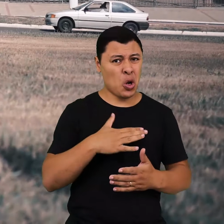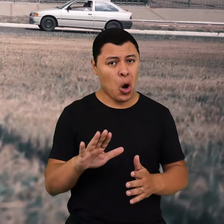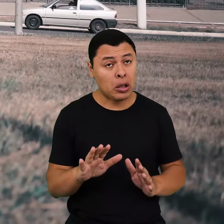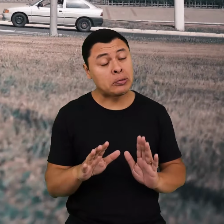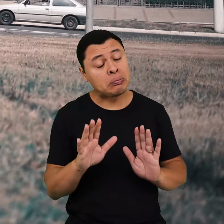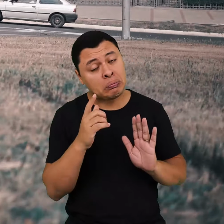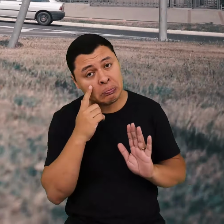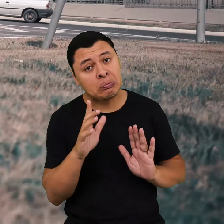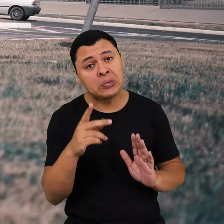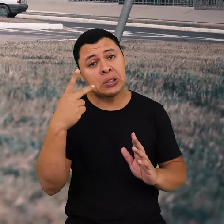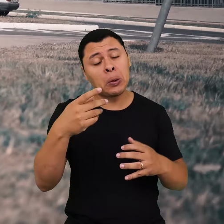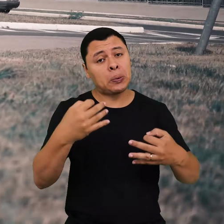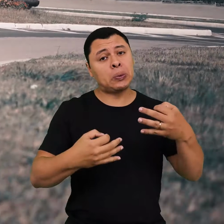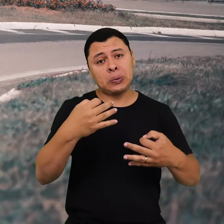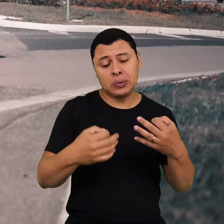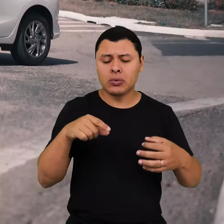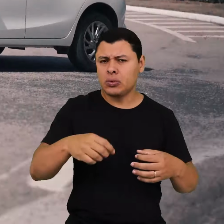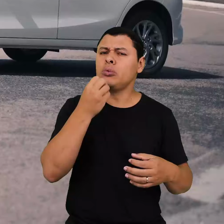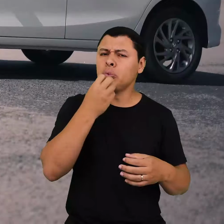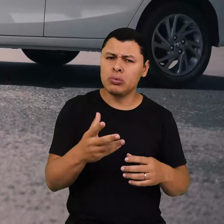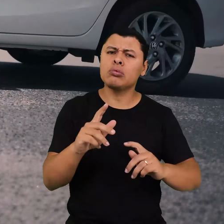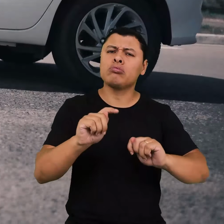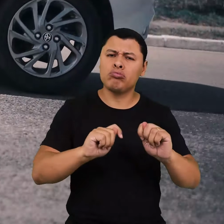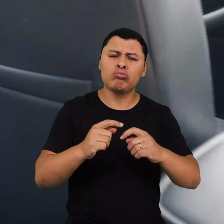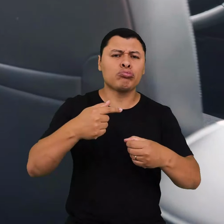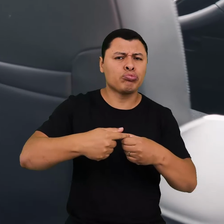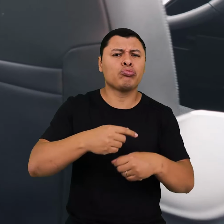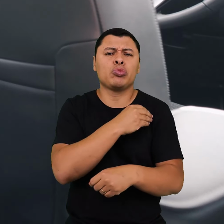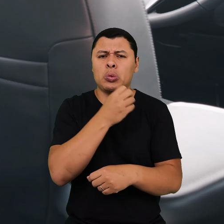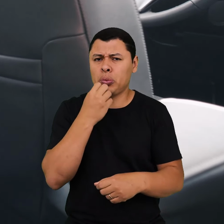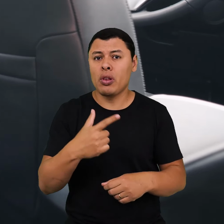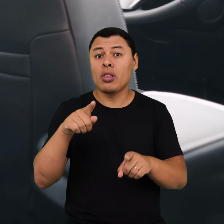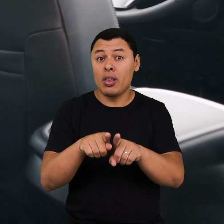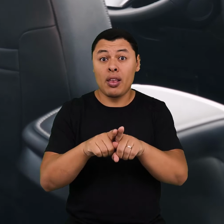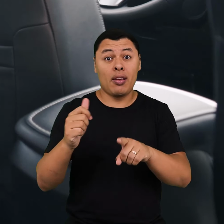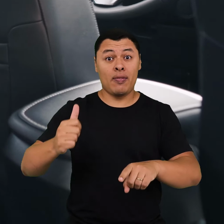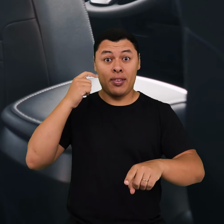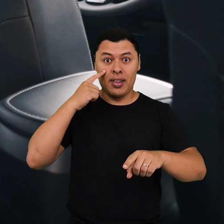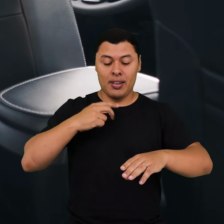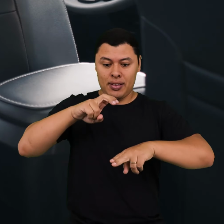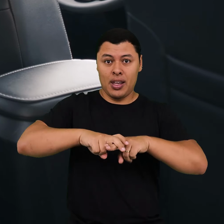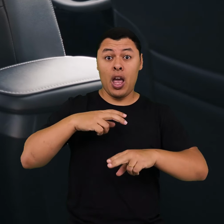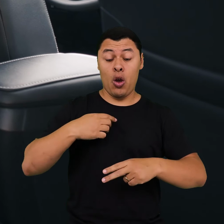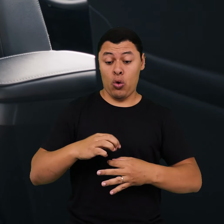é um carro gostoso, silencioso, espaço traseiro muito bom, vocês estão vendo aí nas imagens. Eu tenho 1,82 m, banco